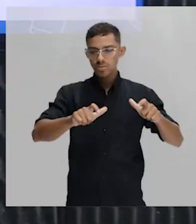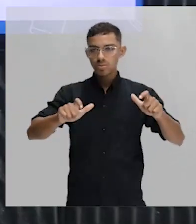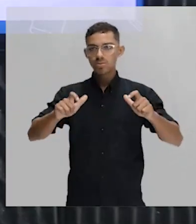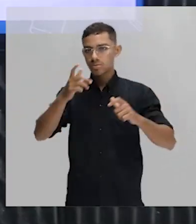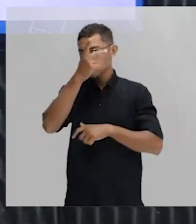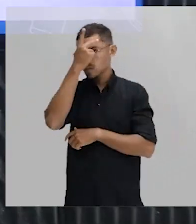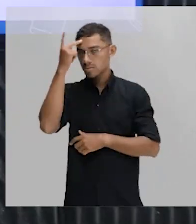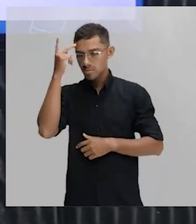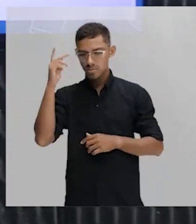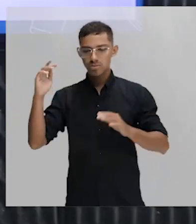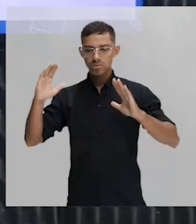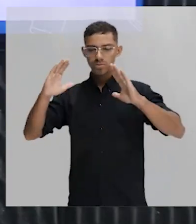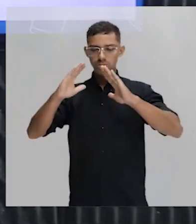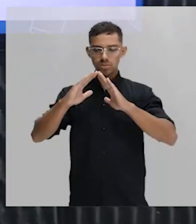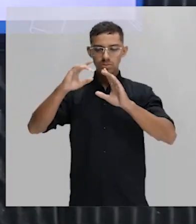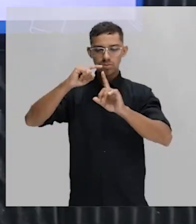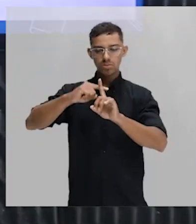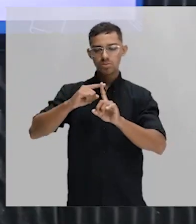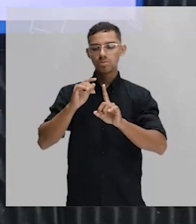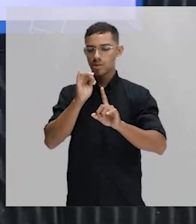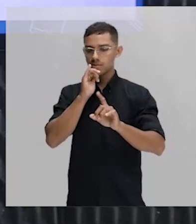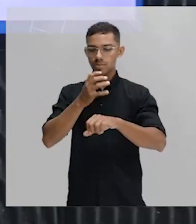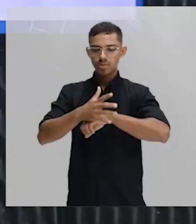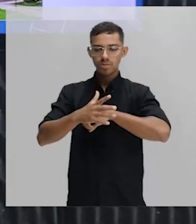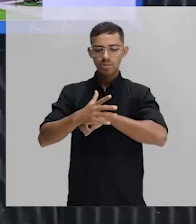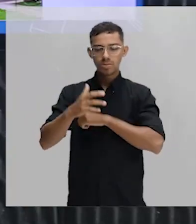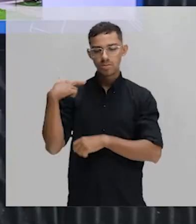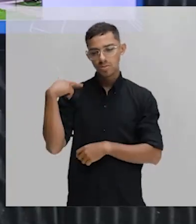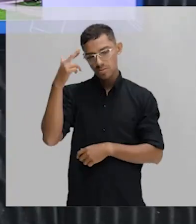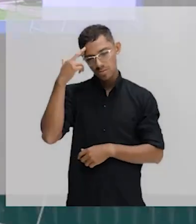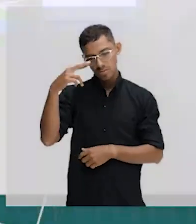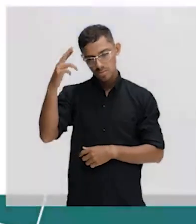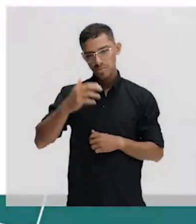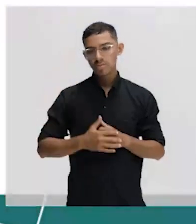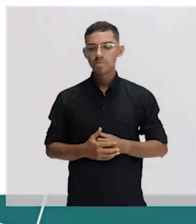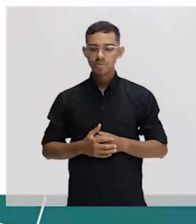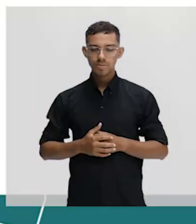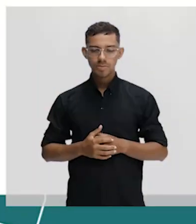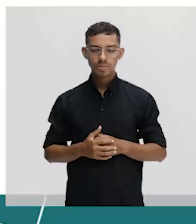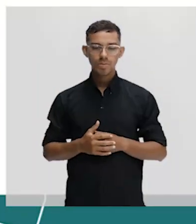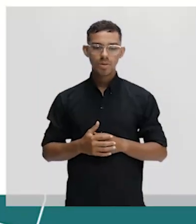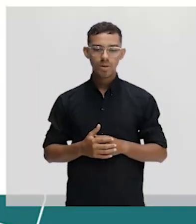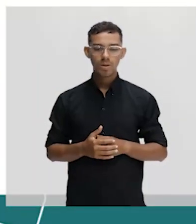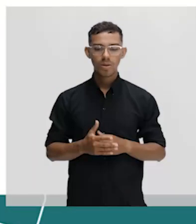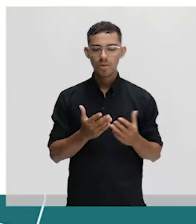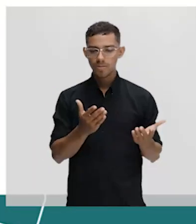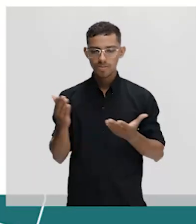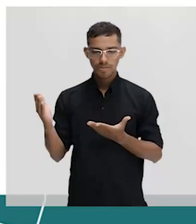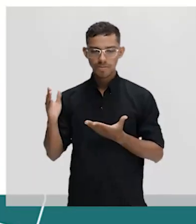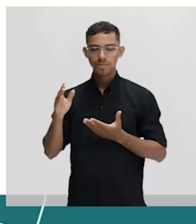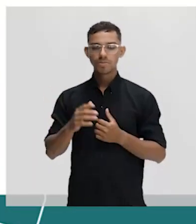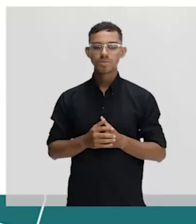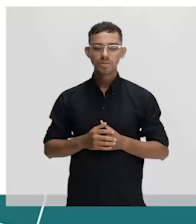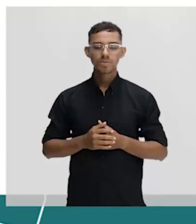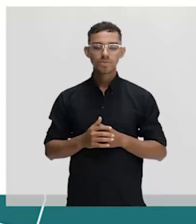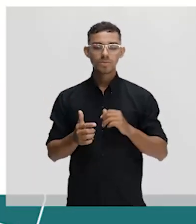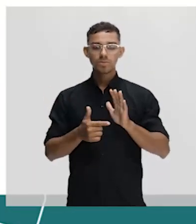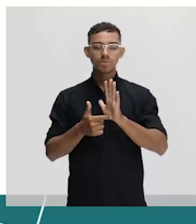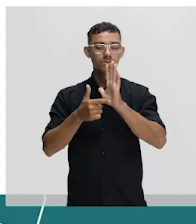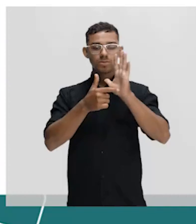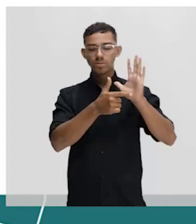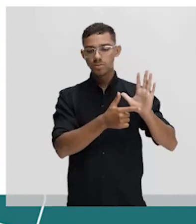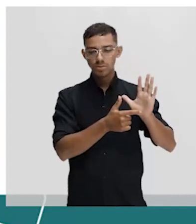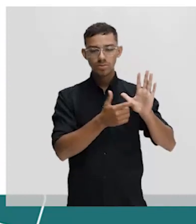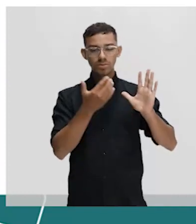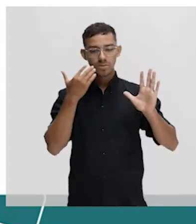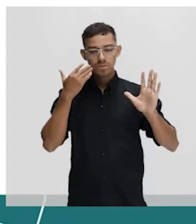as pessoas para fazer as suas práticas religiosas. Bom, eu vou voltar na Basílica de São Vital, mas eu quero mostrar uma coisa. O